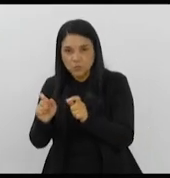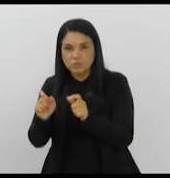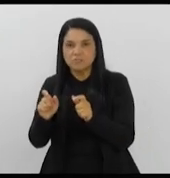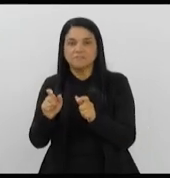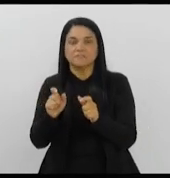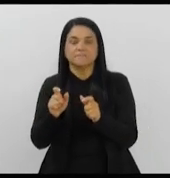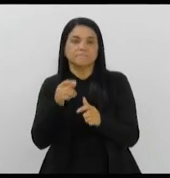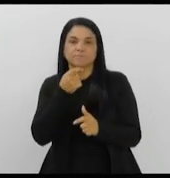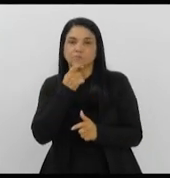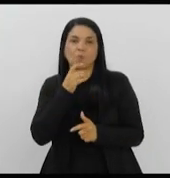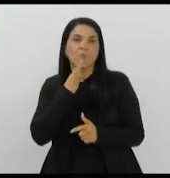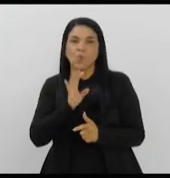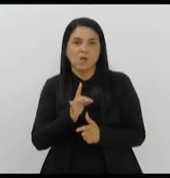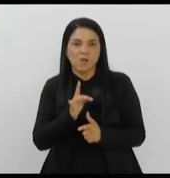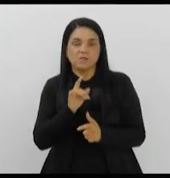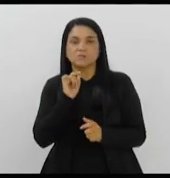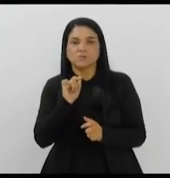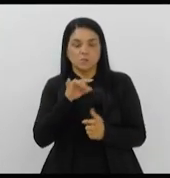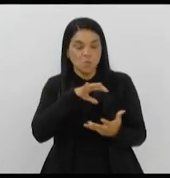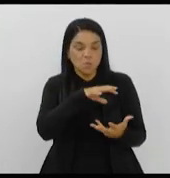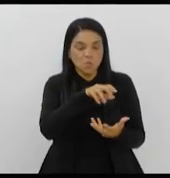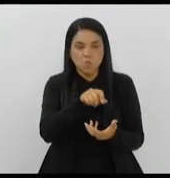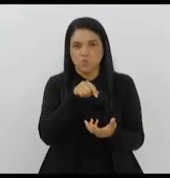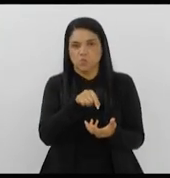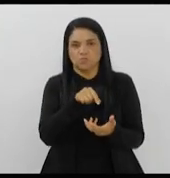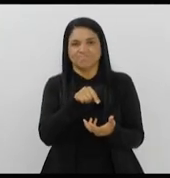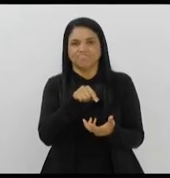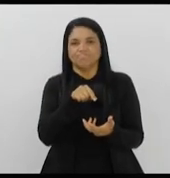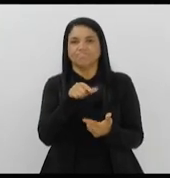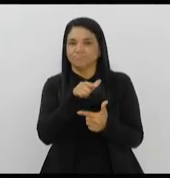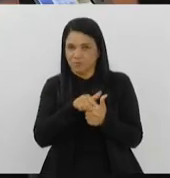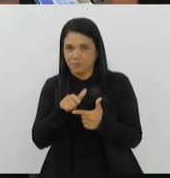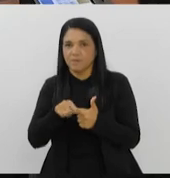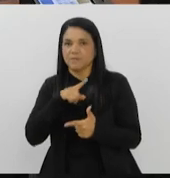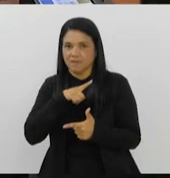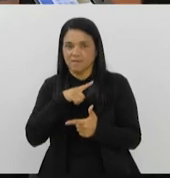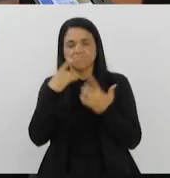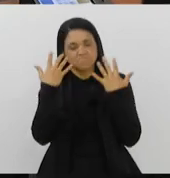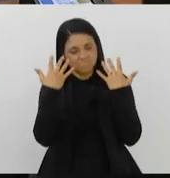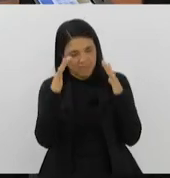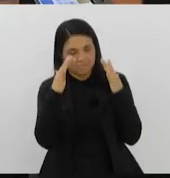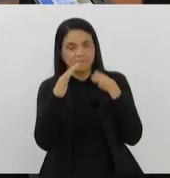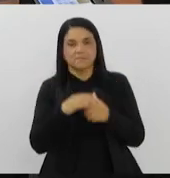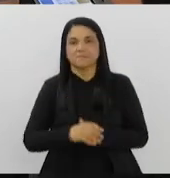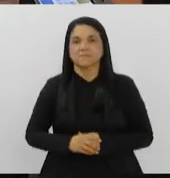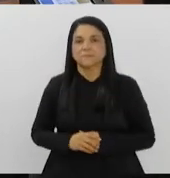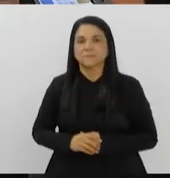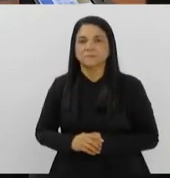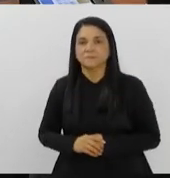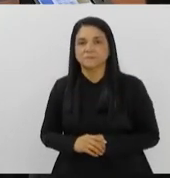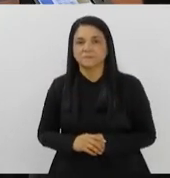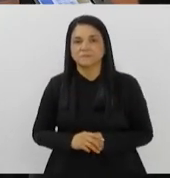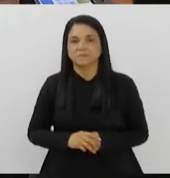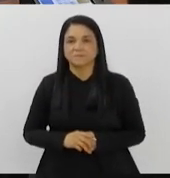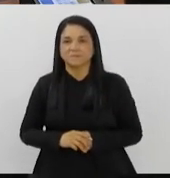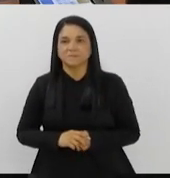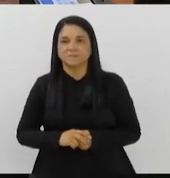em desconhecer o que o mundo está passando. Parabéns.